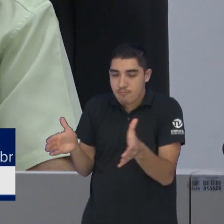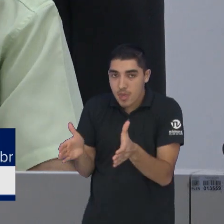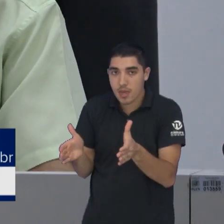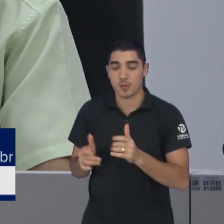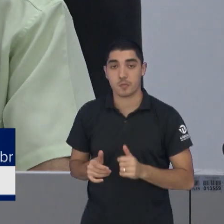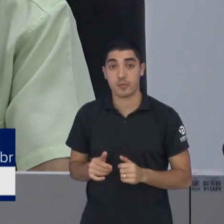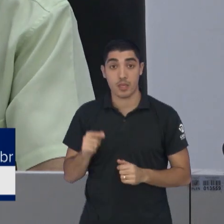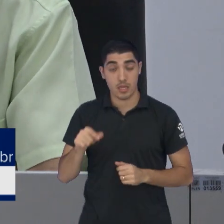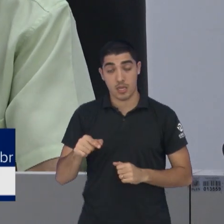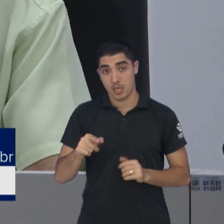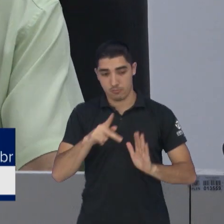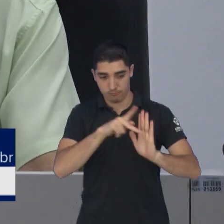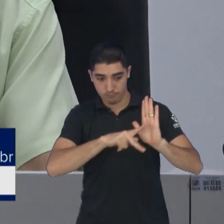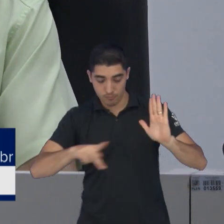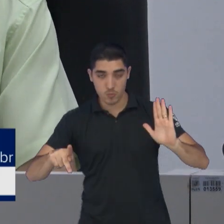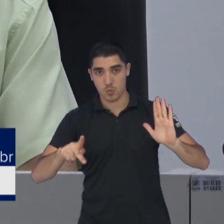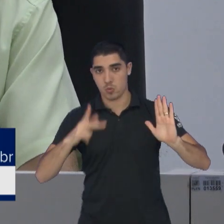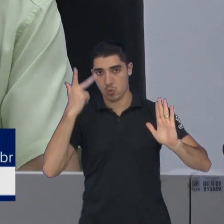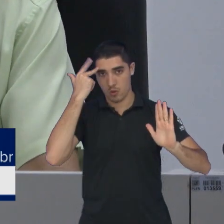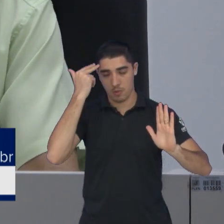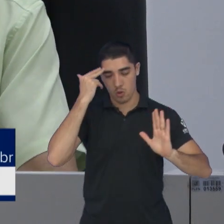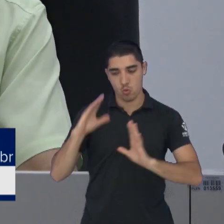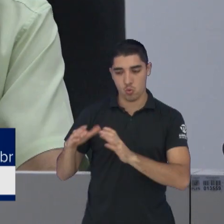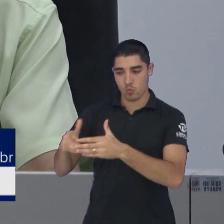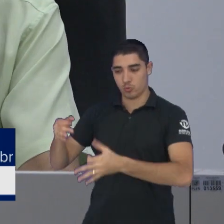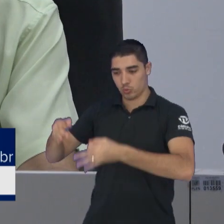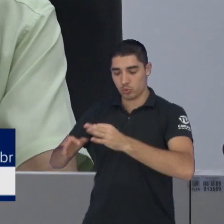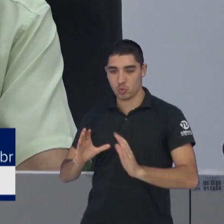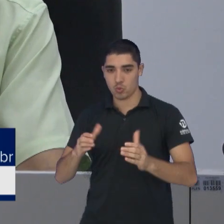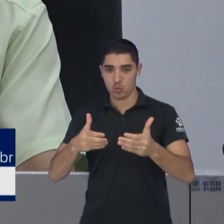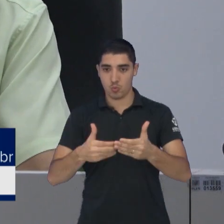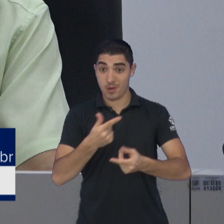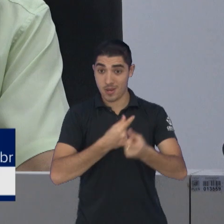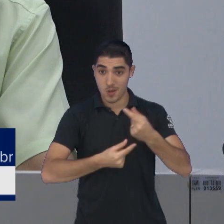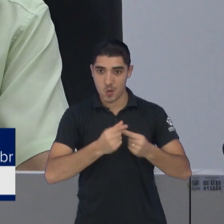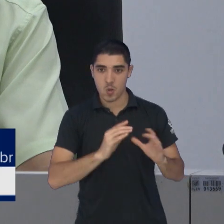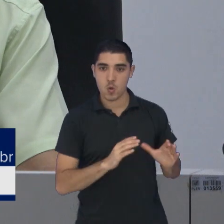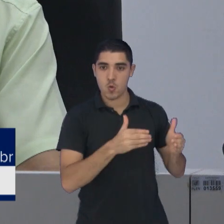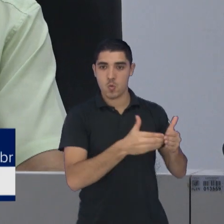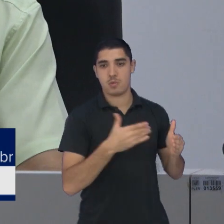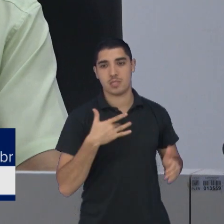é ordinário, comissões de Justiça, Economia e Saúde.